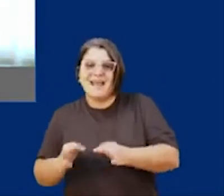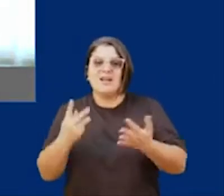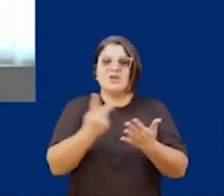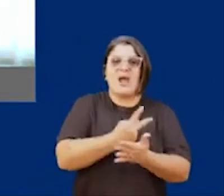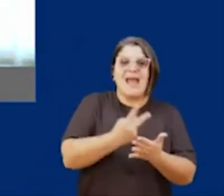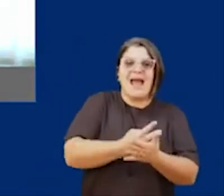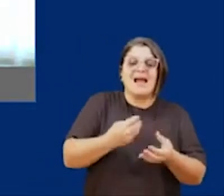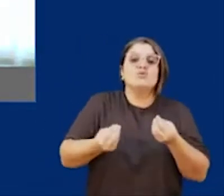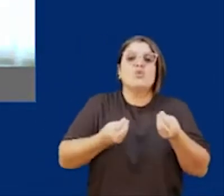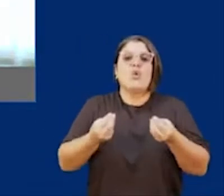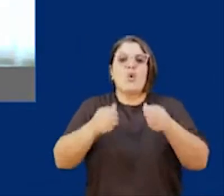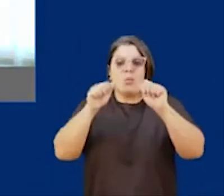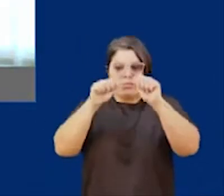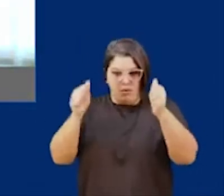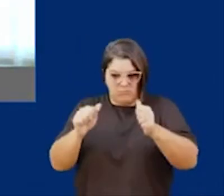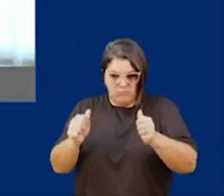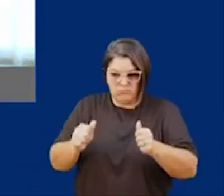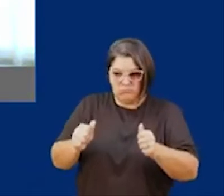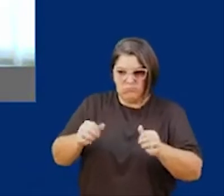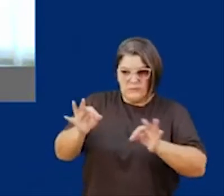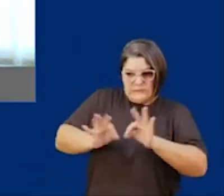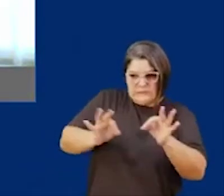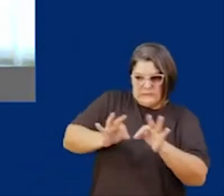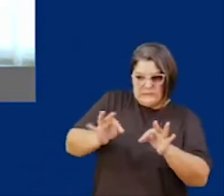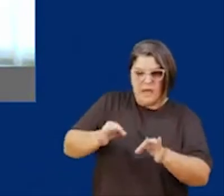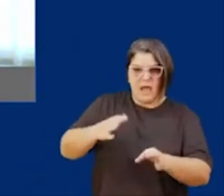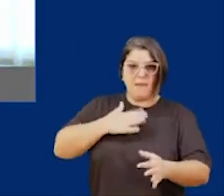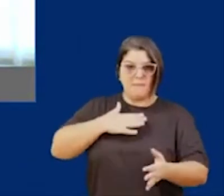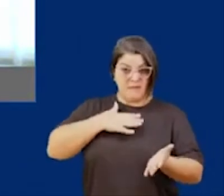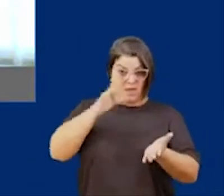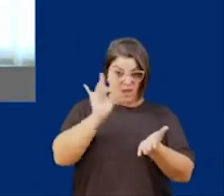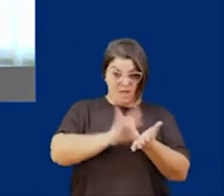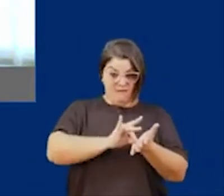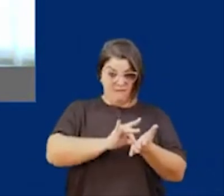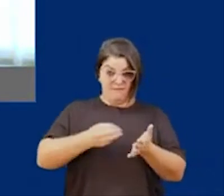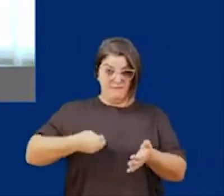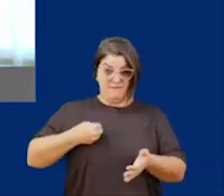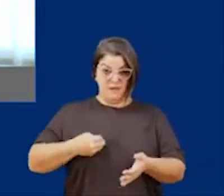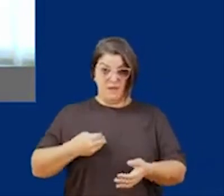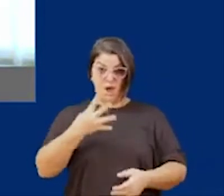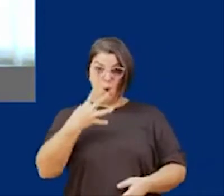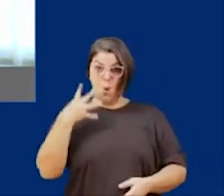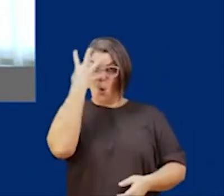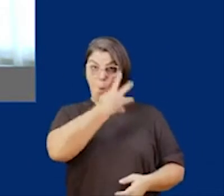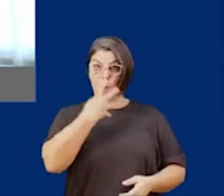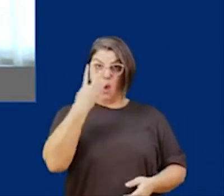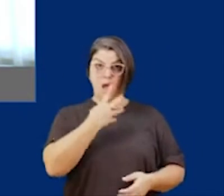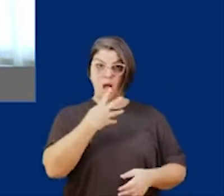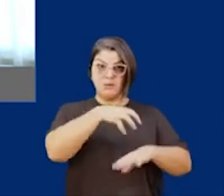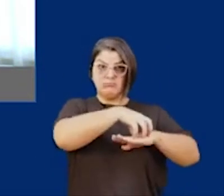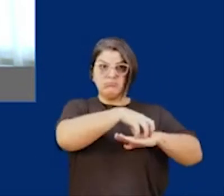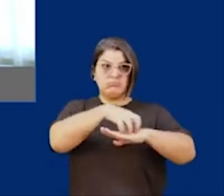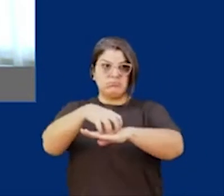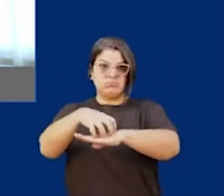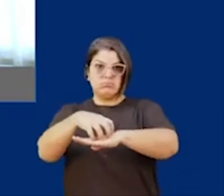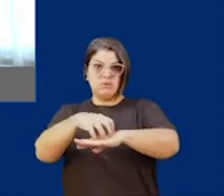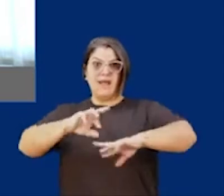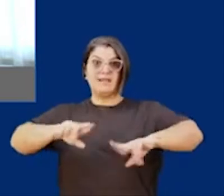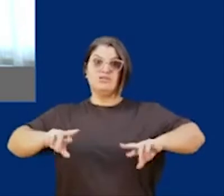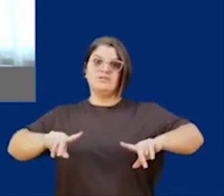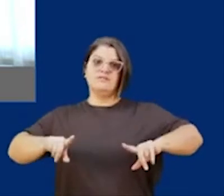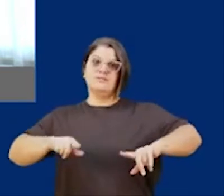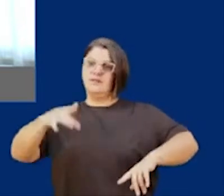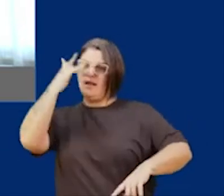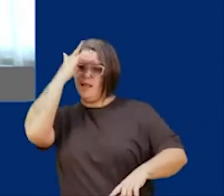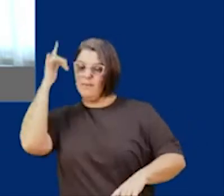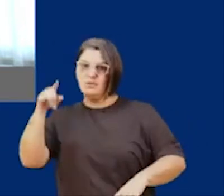nossa realidade. Porque se a minha realidade é de que eu passo 4 horas na condução para chegar em casa, é diferente de uma pessoa que não sai